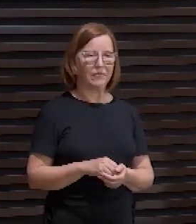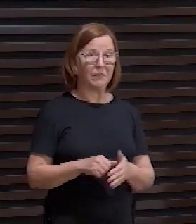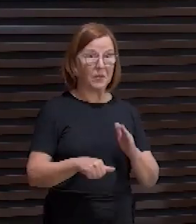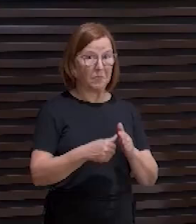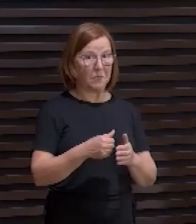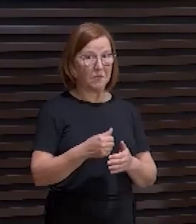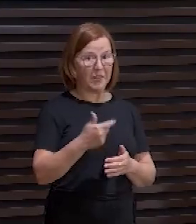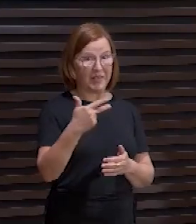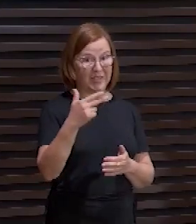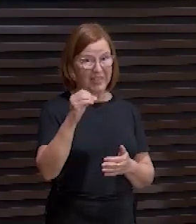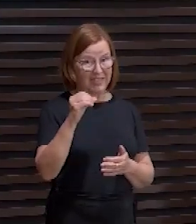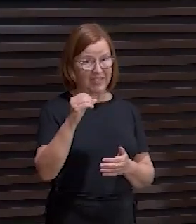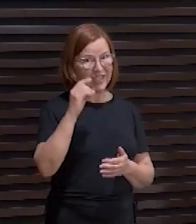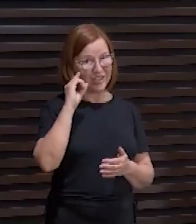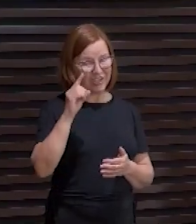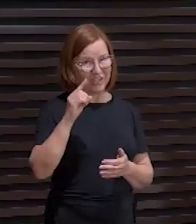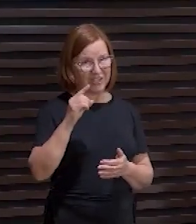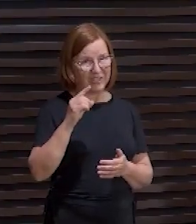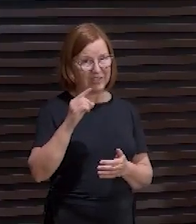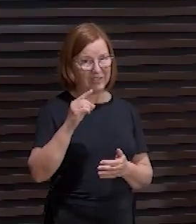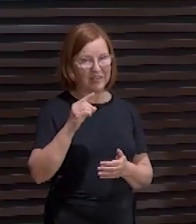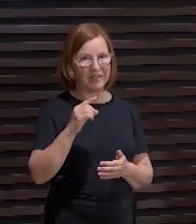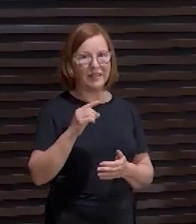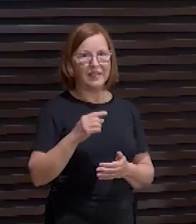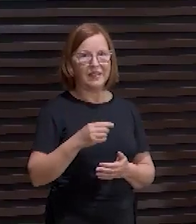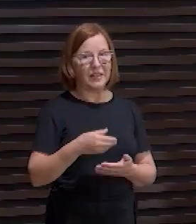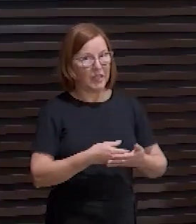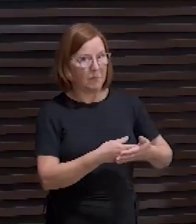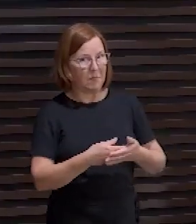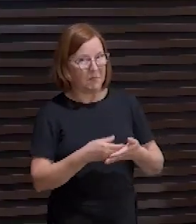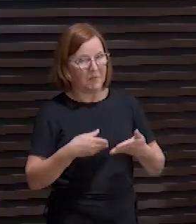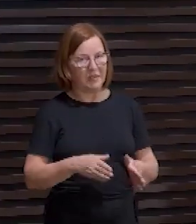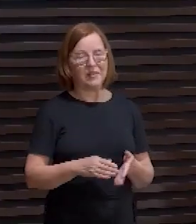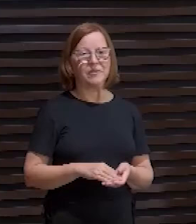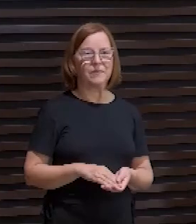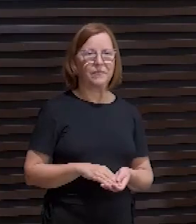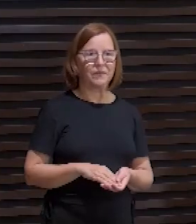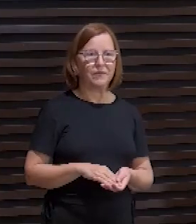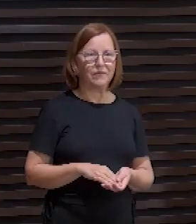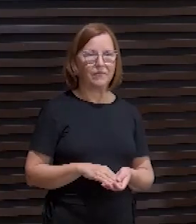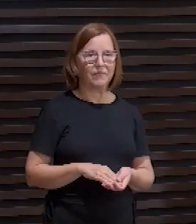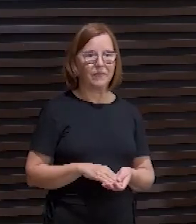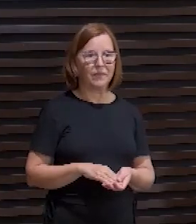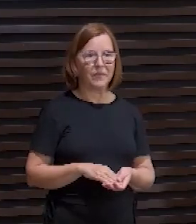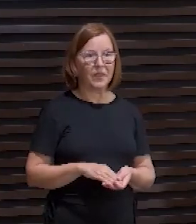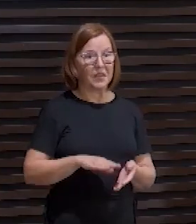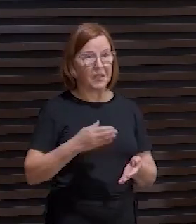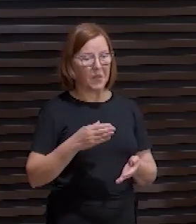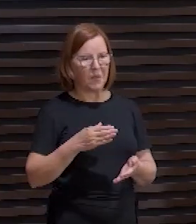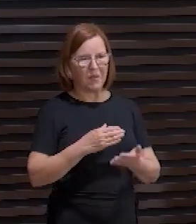E por conta desse desgaste, dessa falta de proximidade, a gente começa a se ferir mutuamente, com